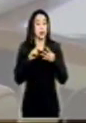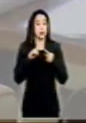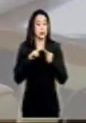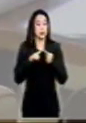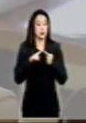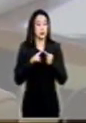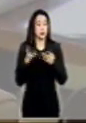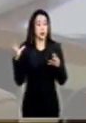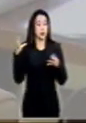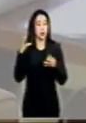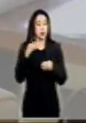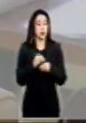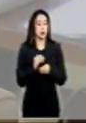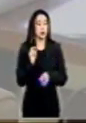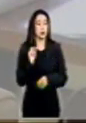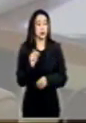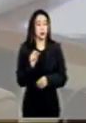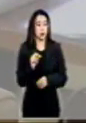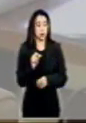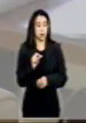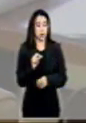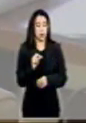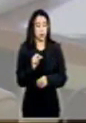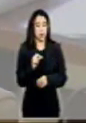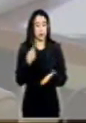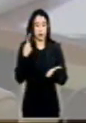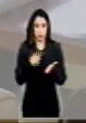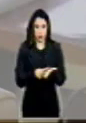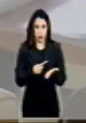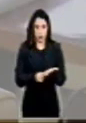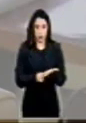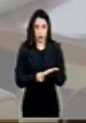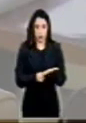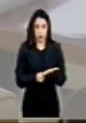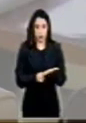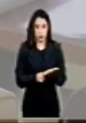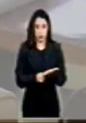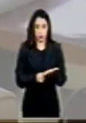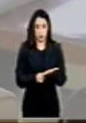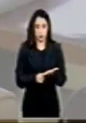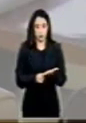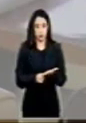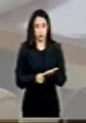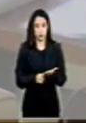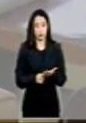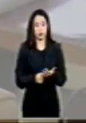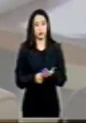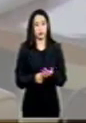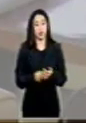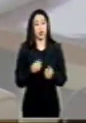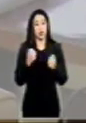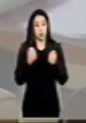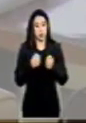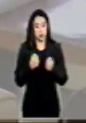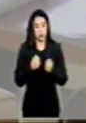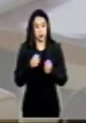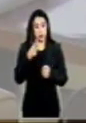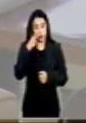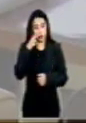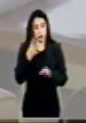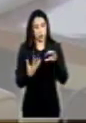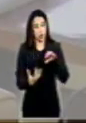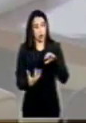concluo que o fato do endereço de cumprimento da medida coincidir com as dependências de